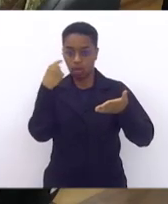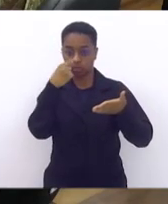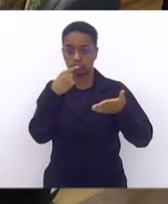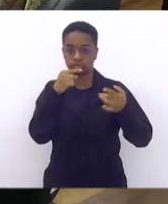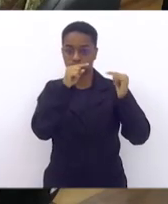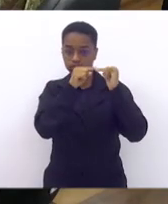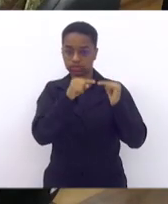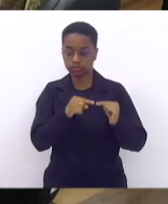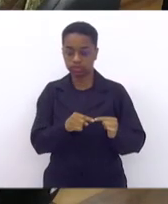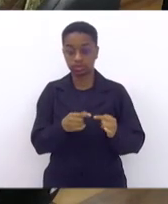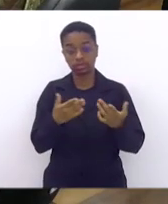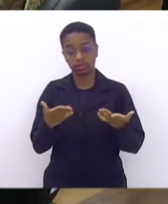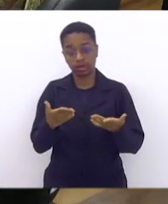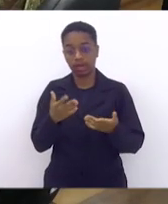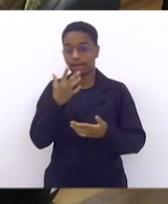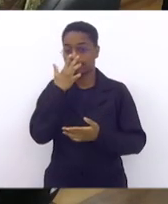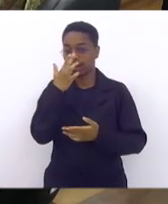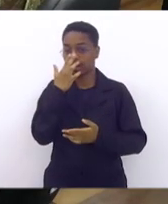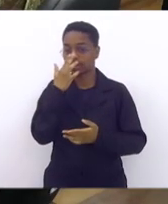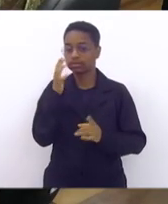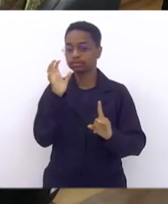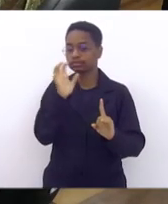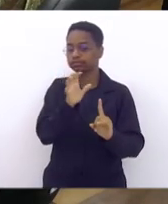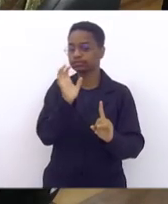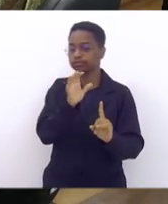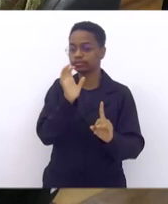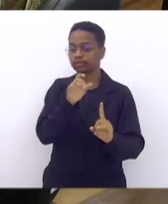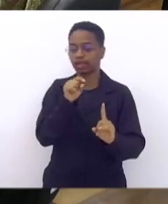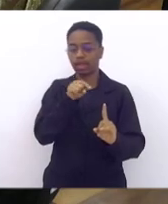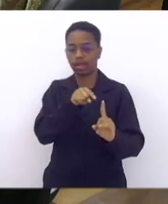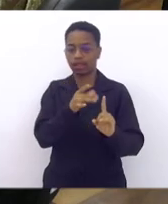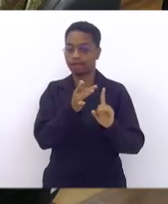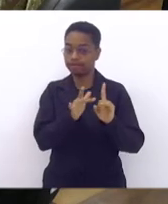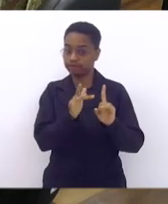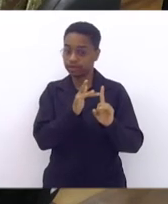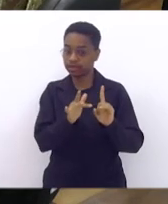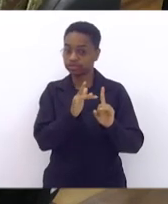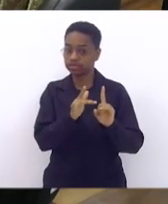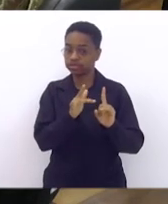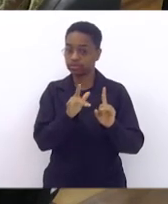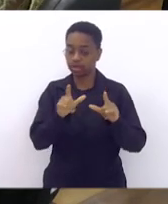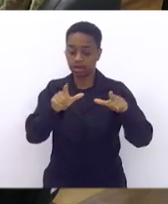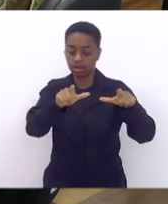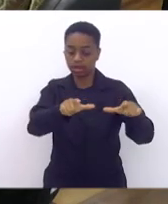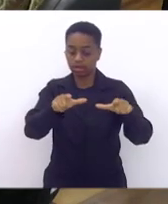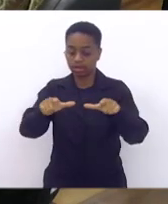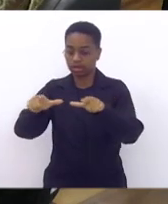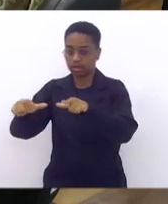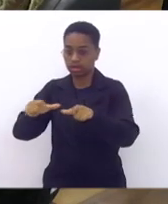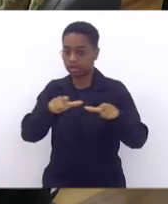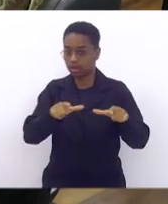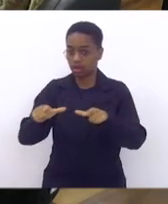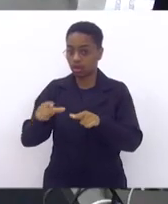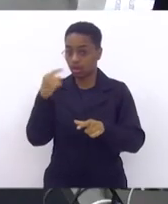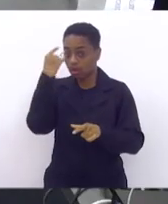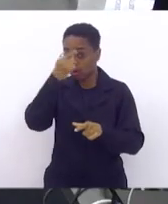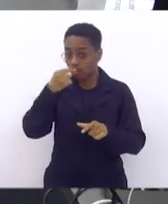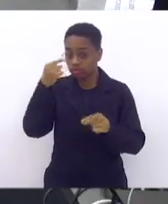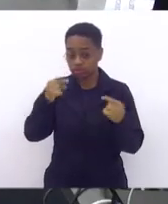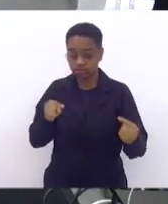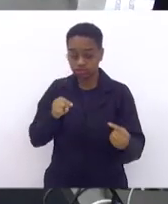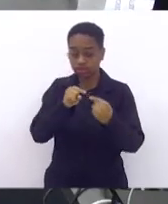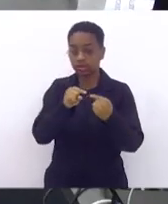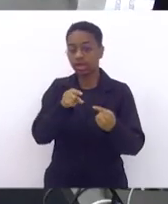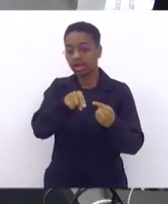uma forma de indução, induzir a vítima a reconhecer aquela pessoa como sendo